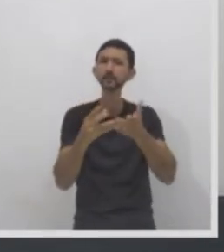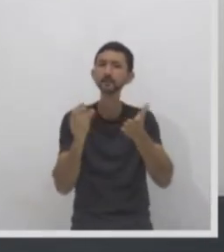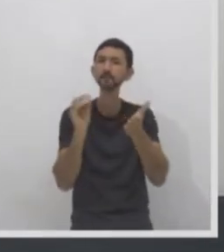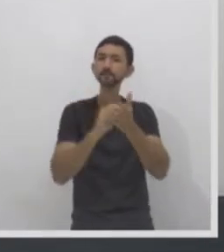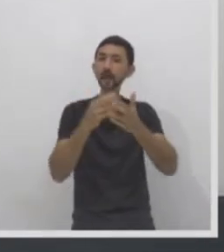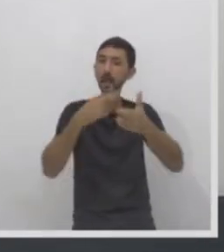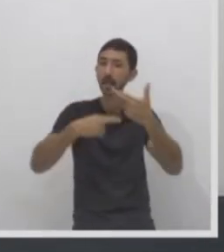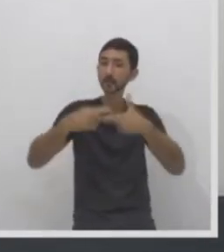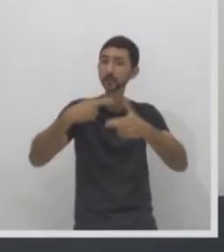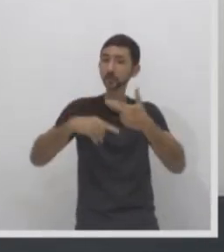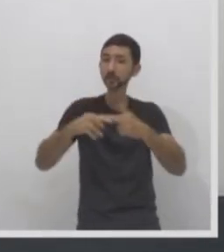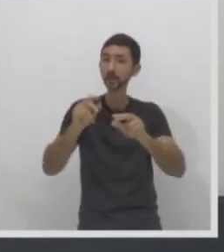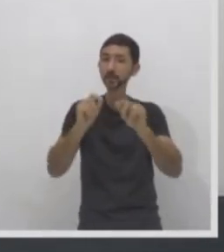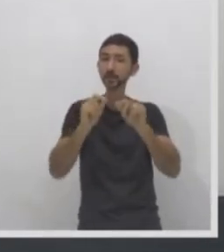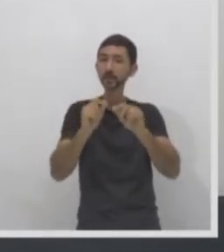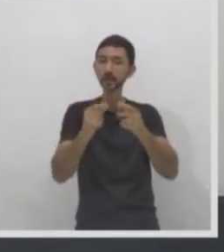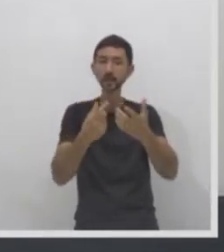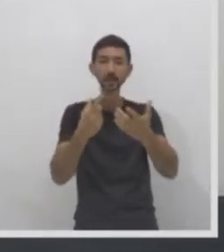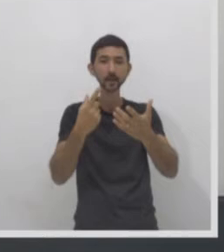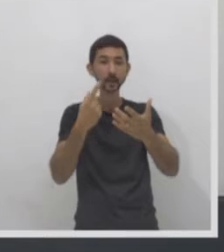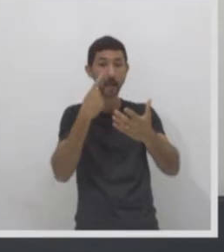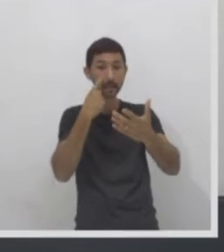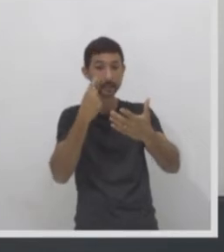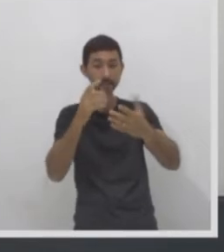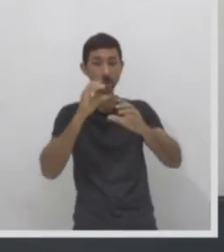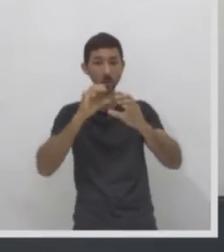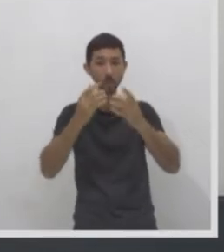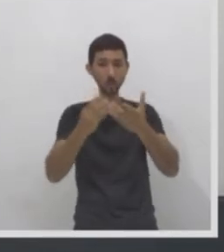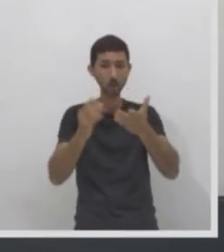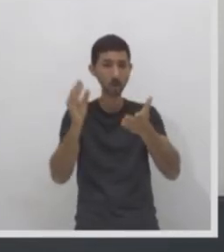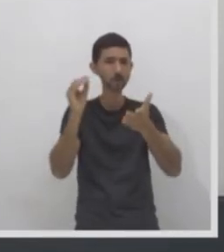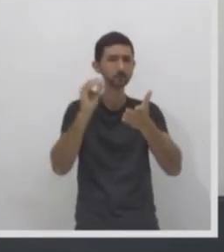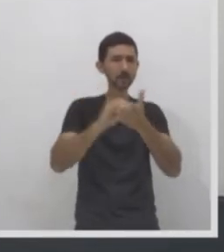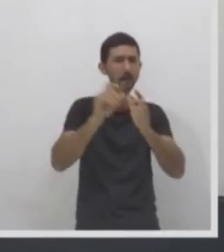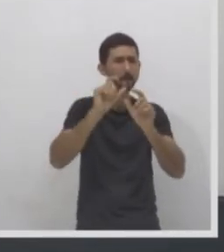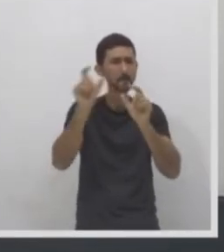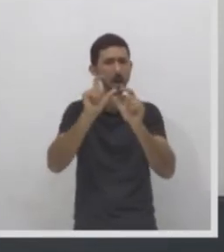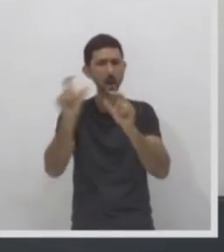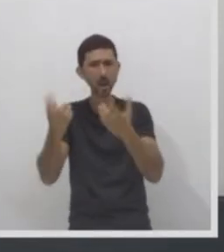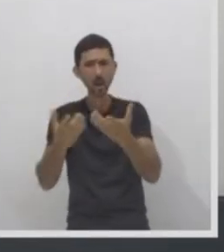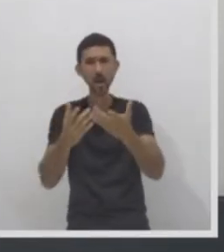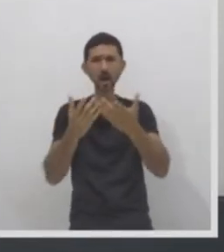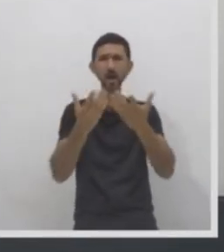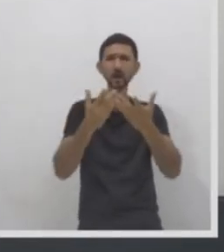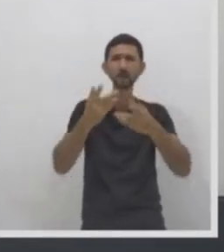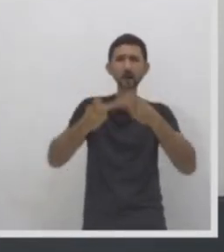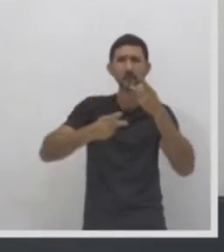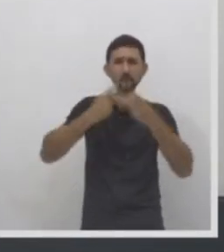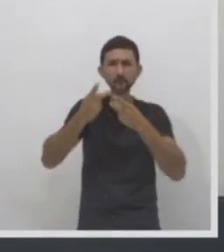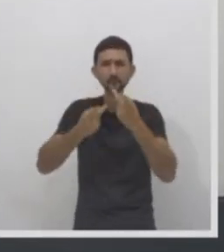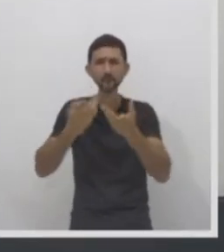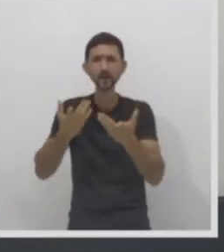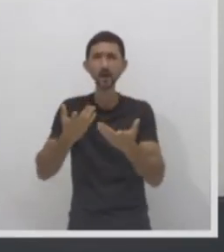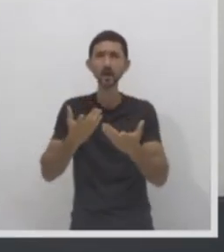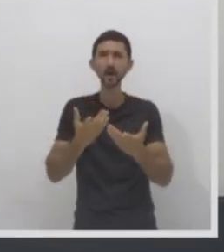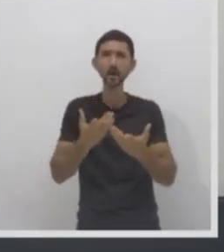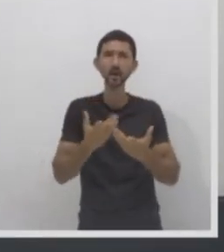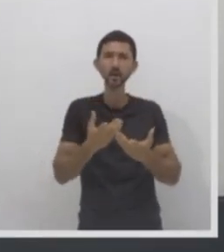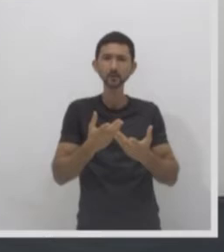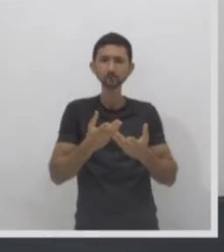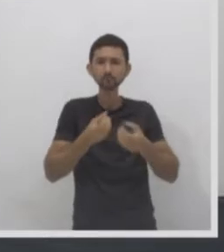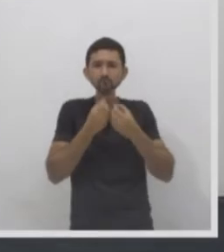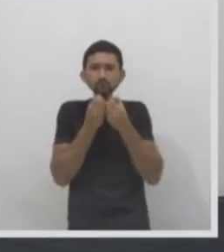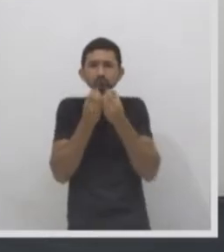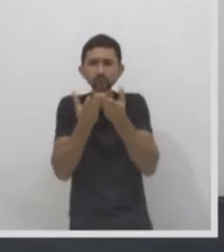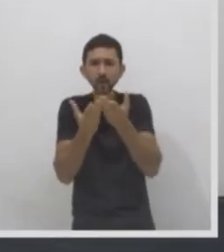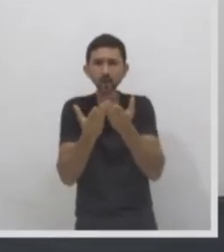relacionadas ao que nós chamamos de intenção discursiva. As palavras, na fala, por exemplo, a entonação que